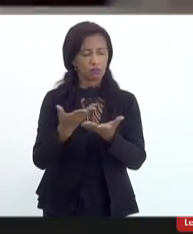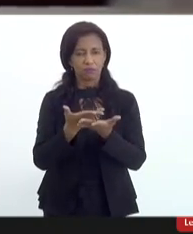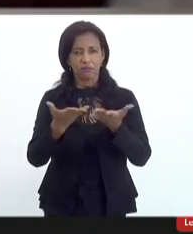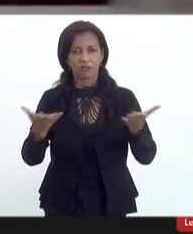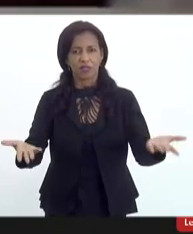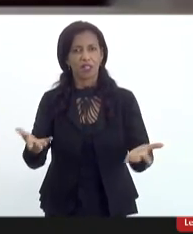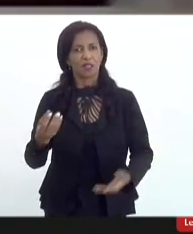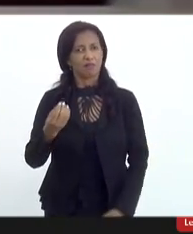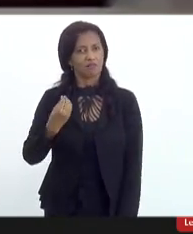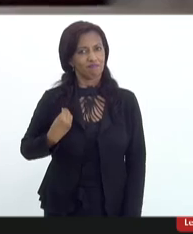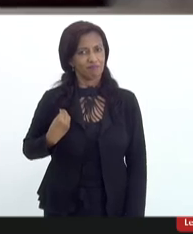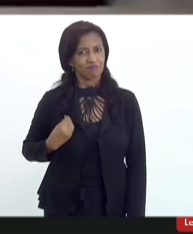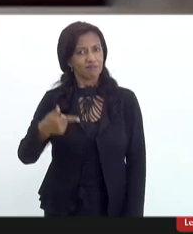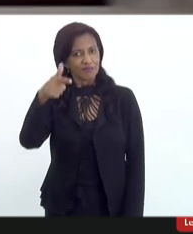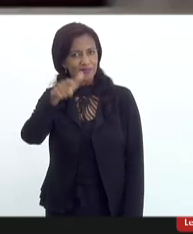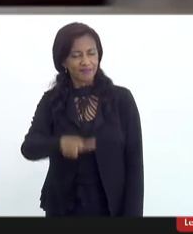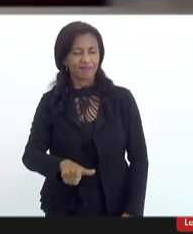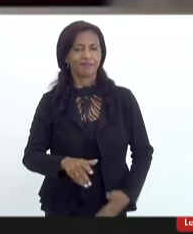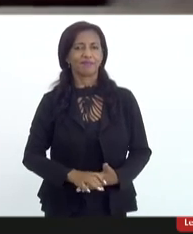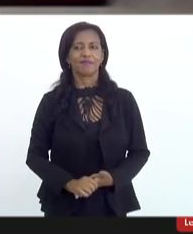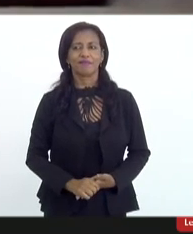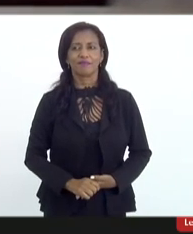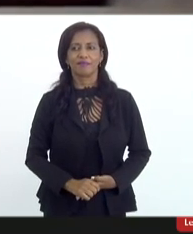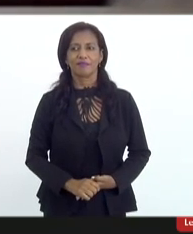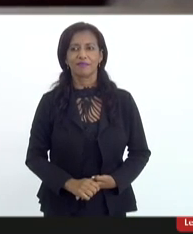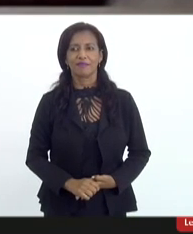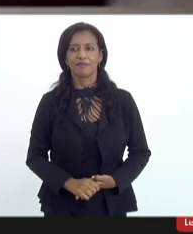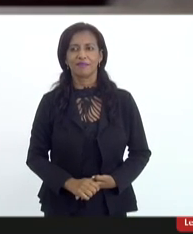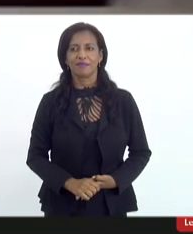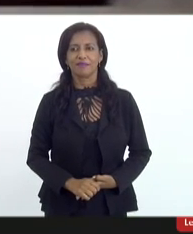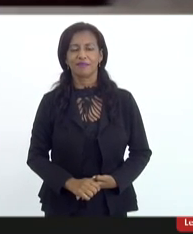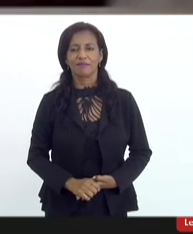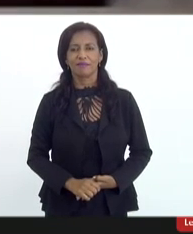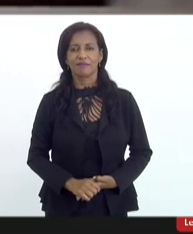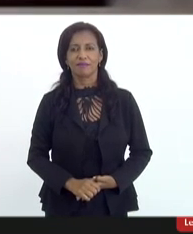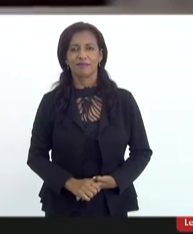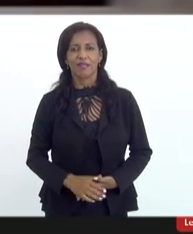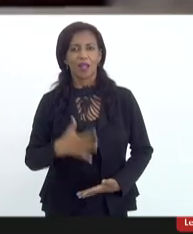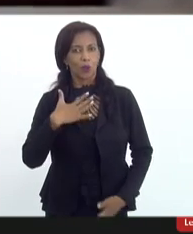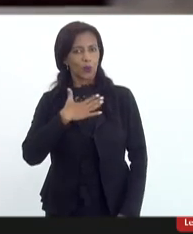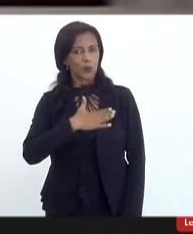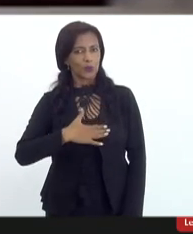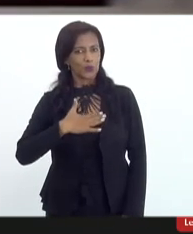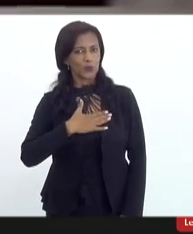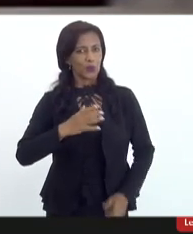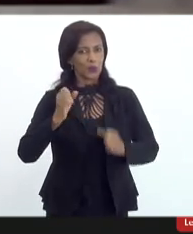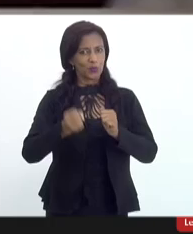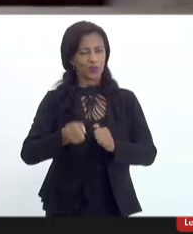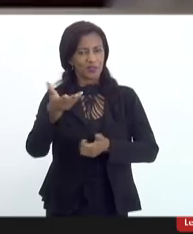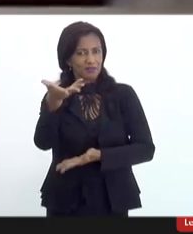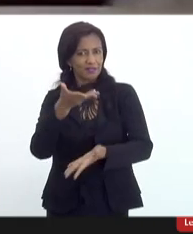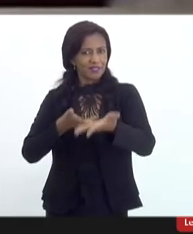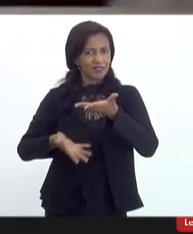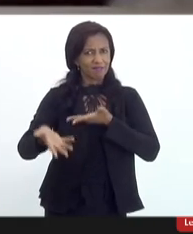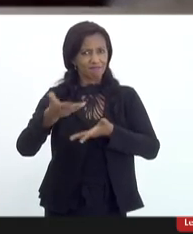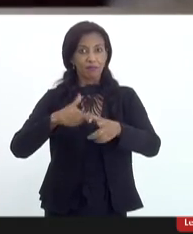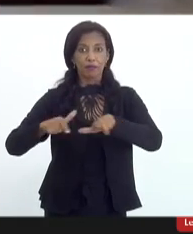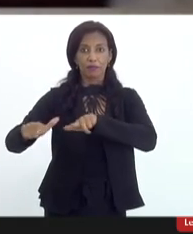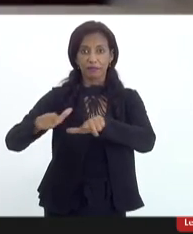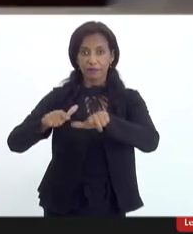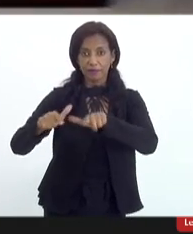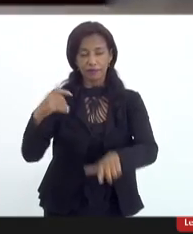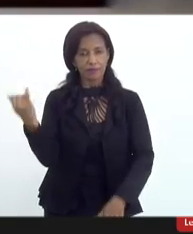senhores, presentes mais uma vez. É uma grata satisfação poder participar desses trabalhos tão